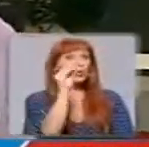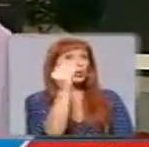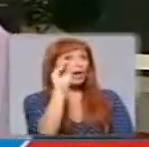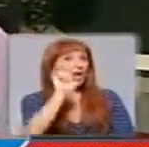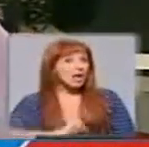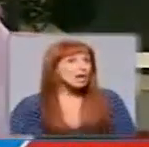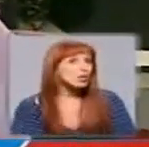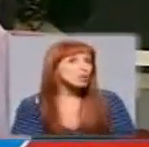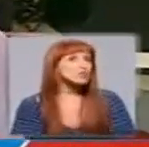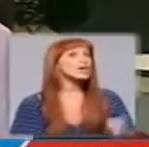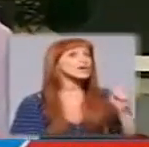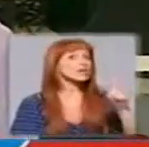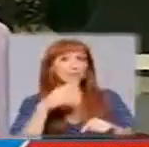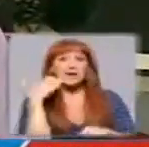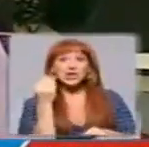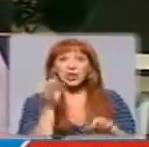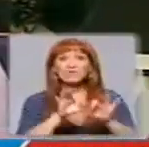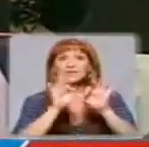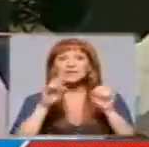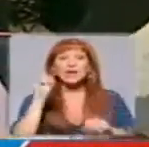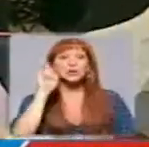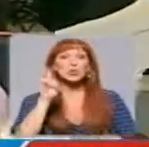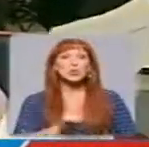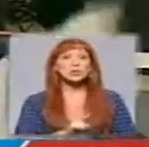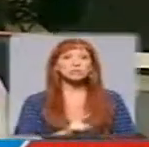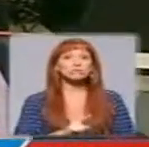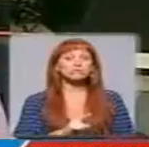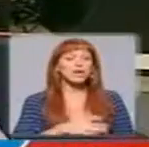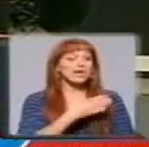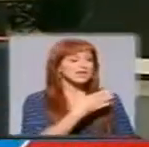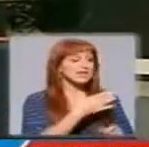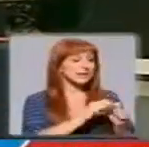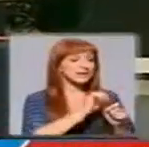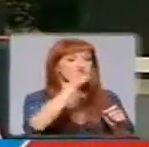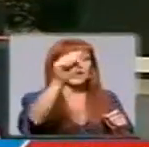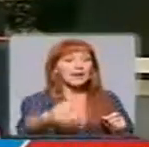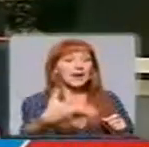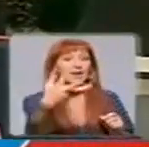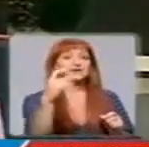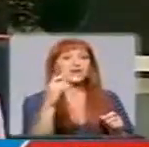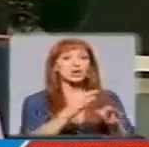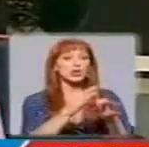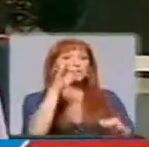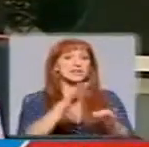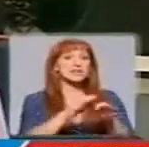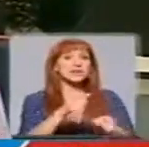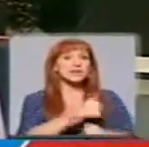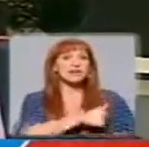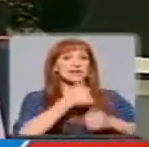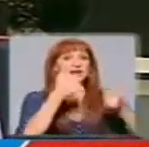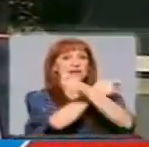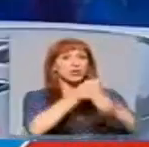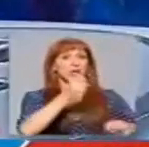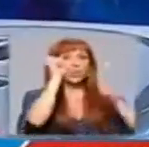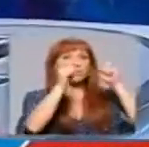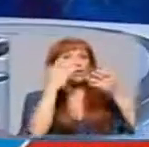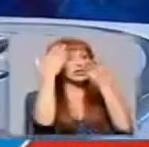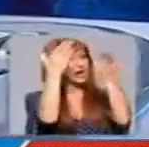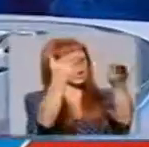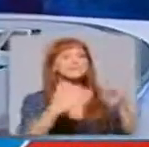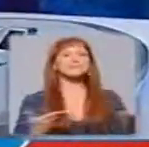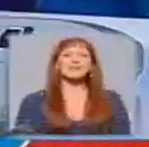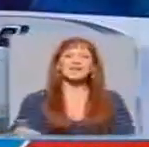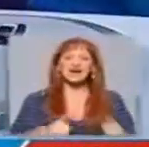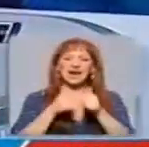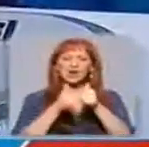estudantes também jovens no dia tanto de 7 a 13 Setembro nome da cidade do México de